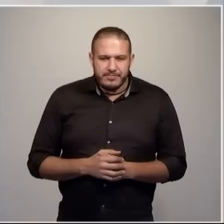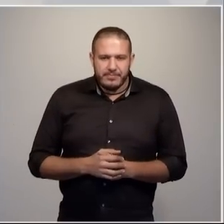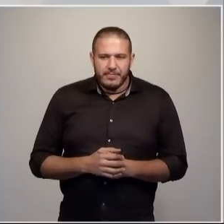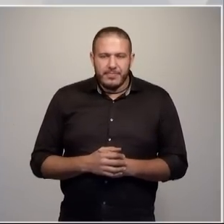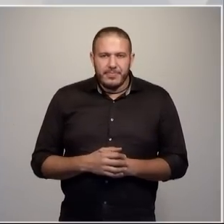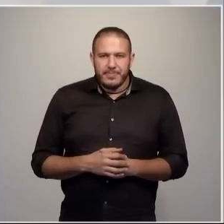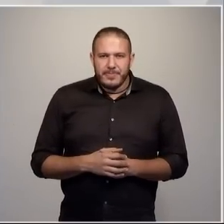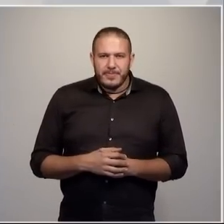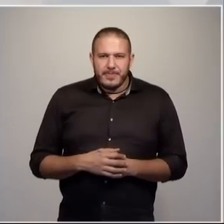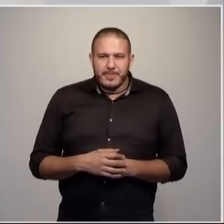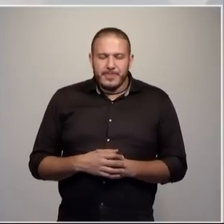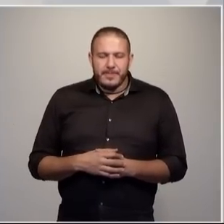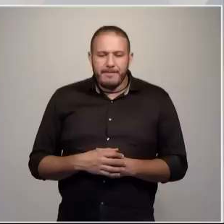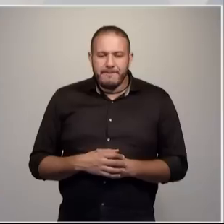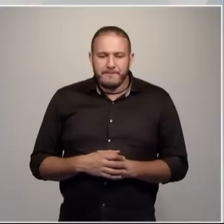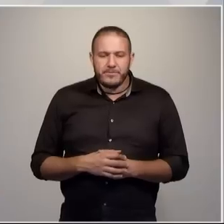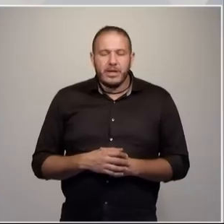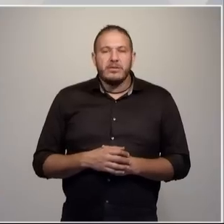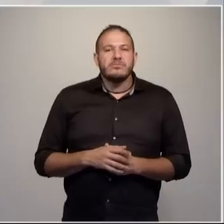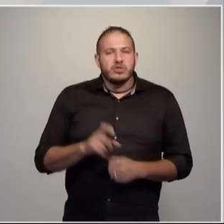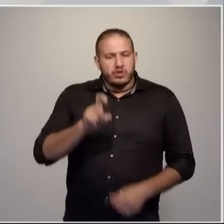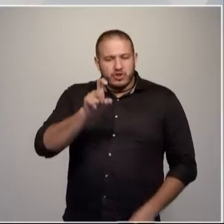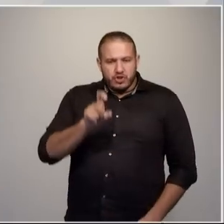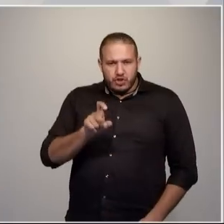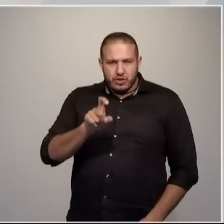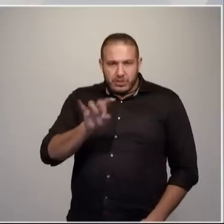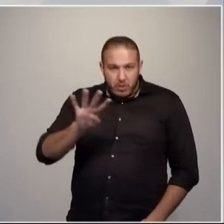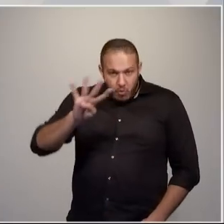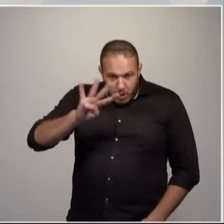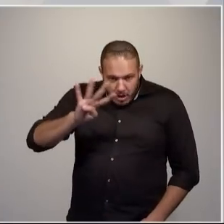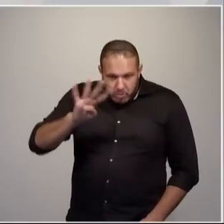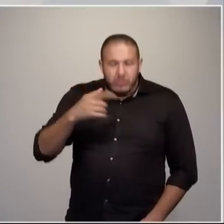x² y3